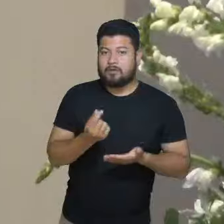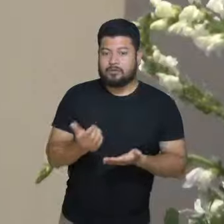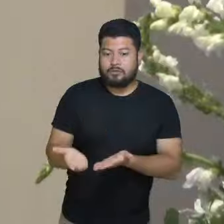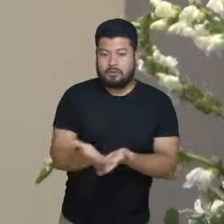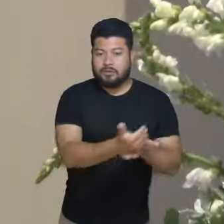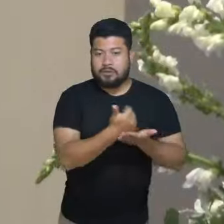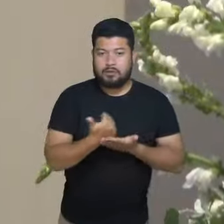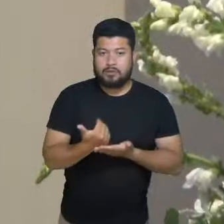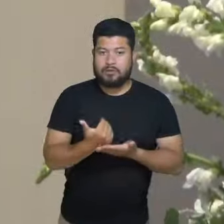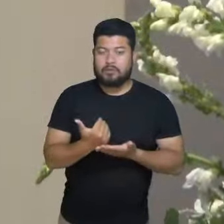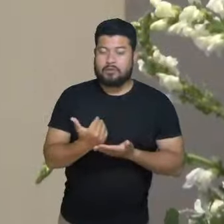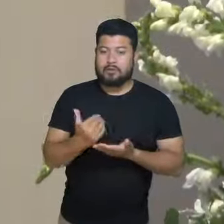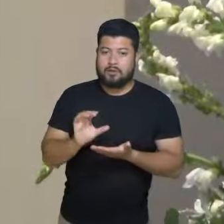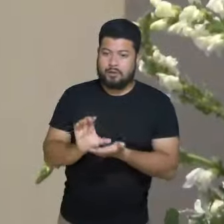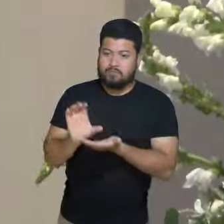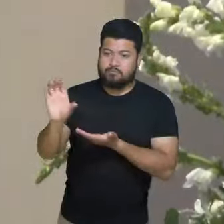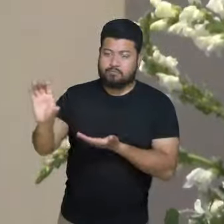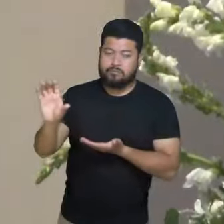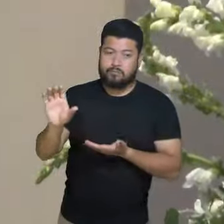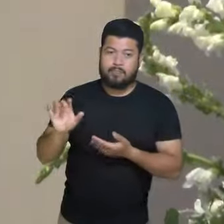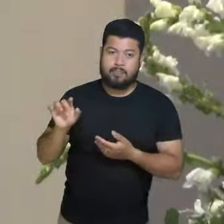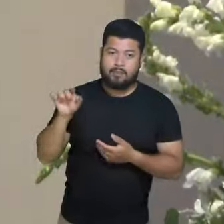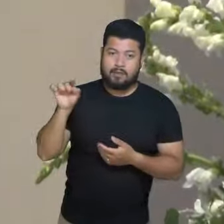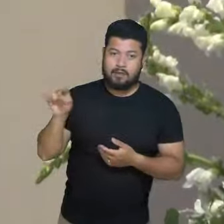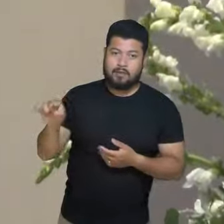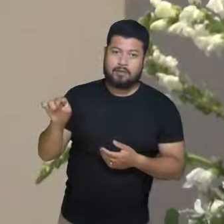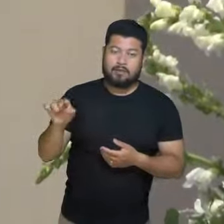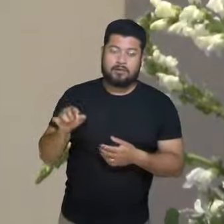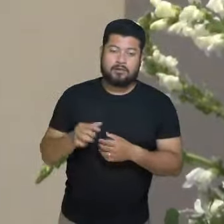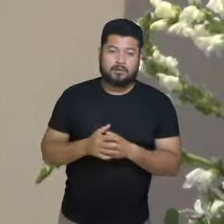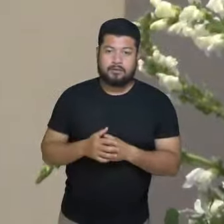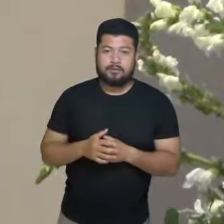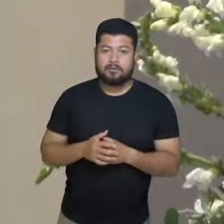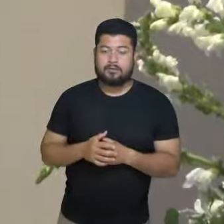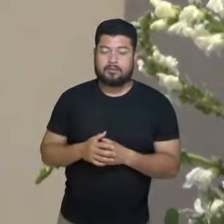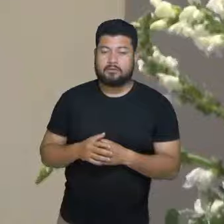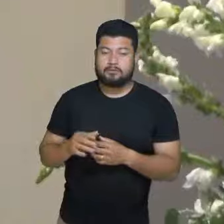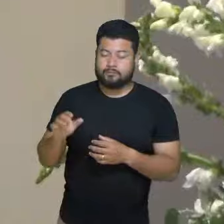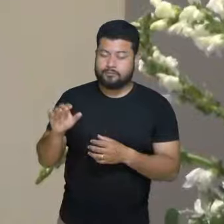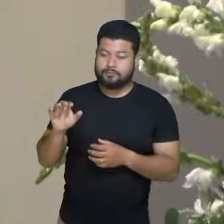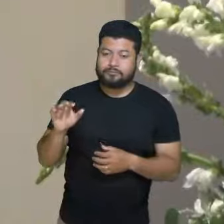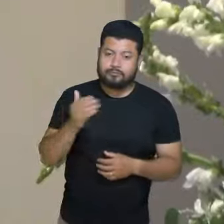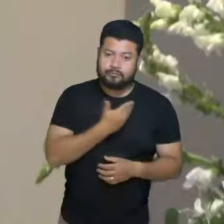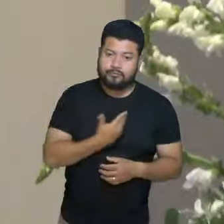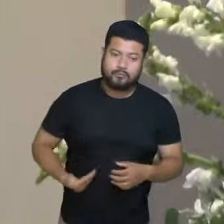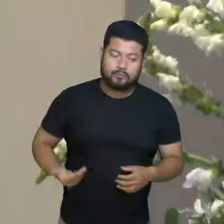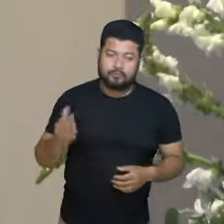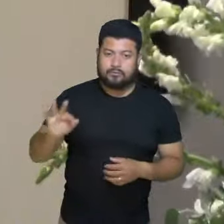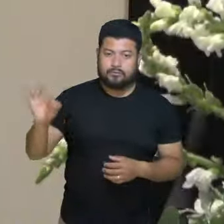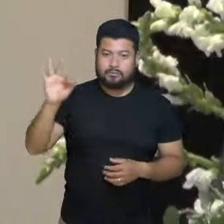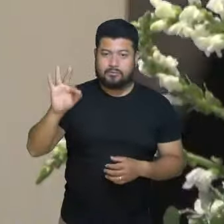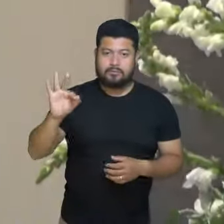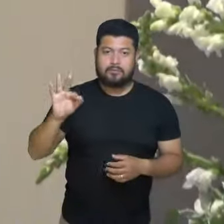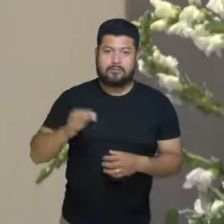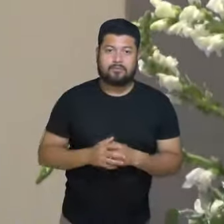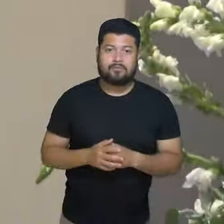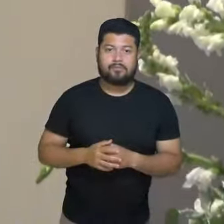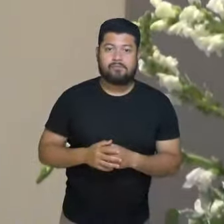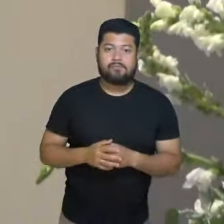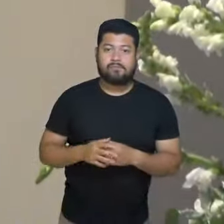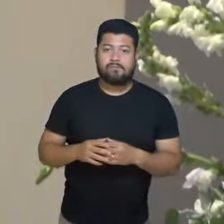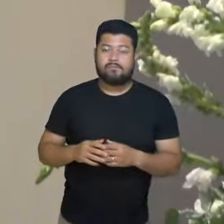e centr adas excessiva e indevidamente em mãos da União privando os entes parciais da Autonomia até